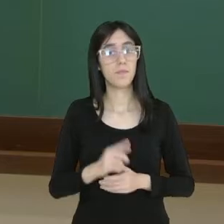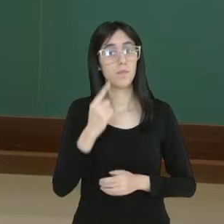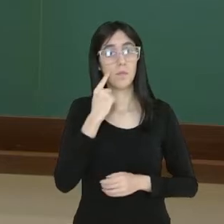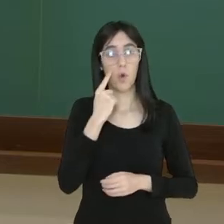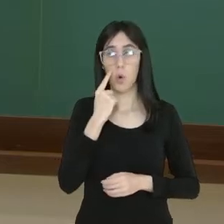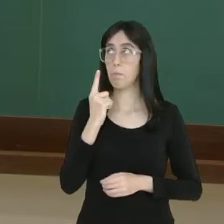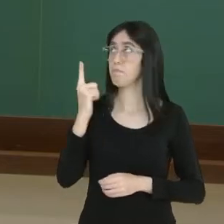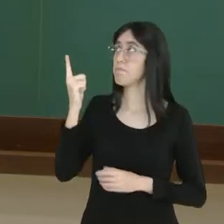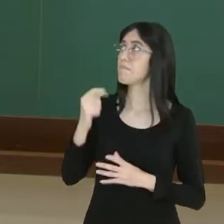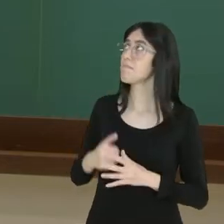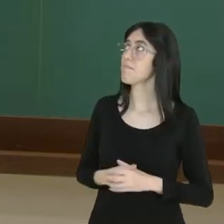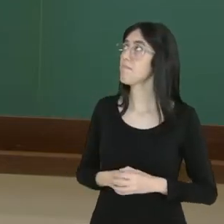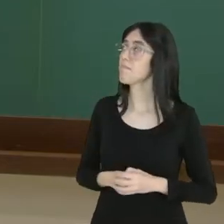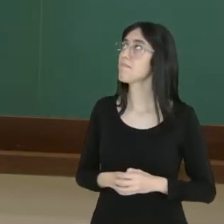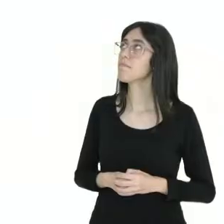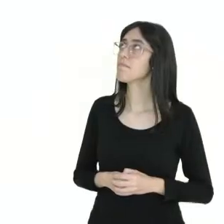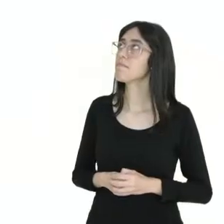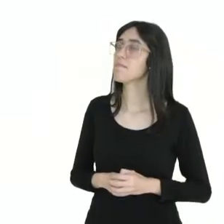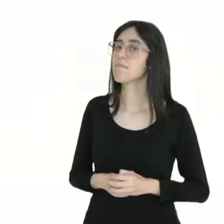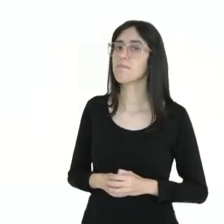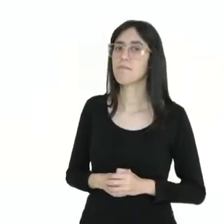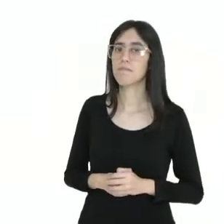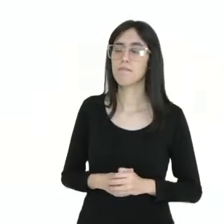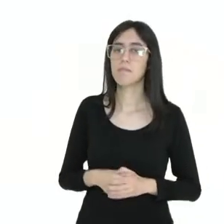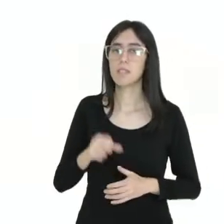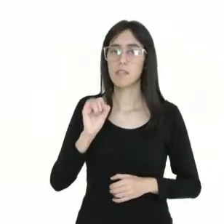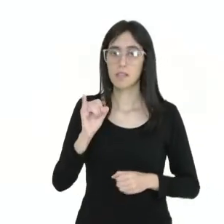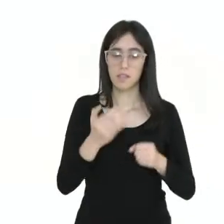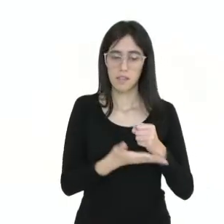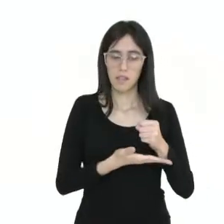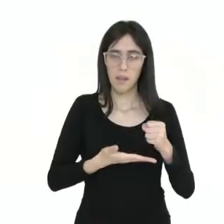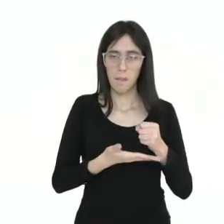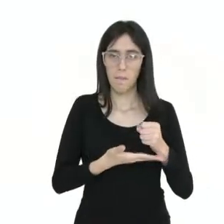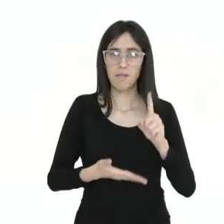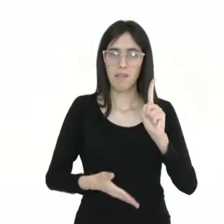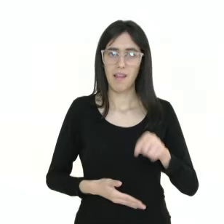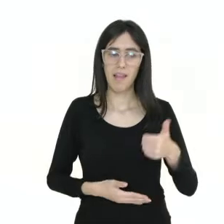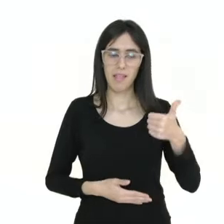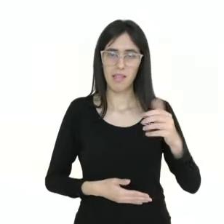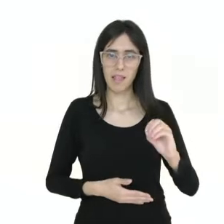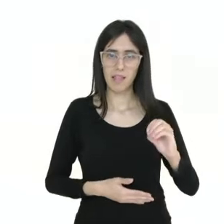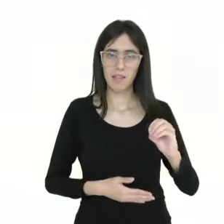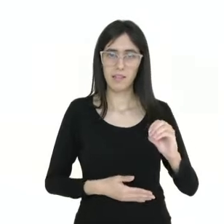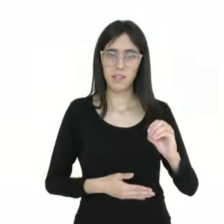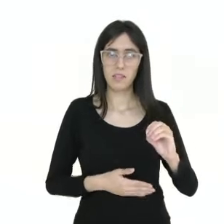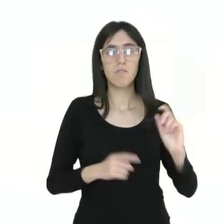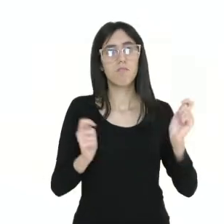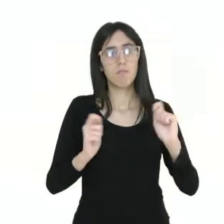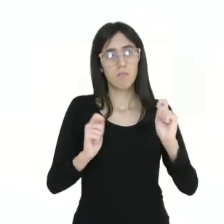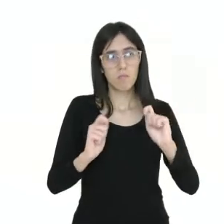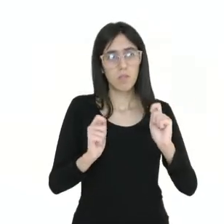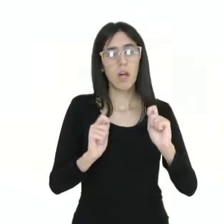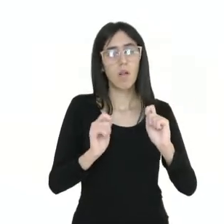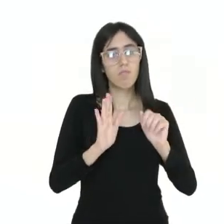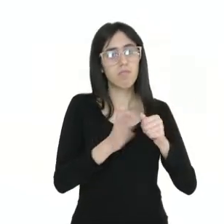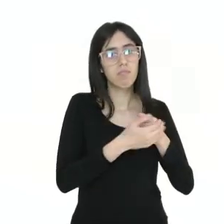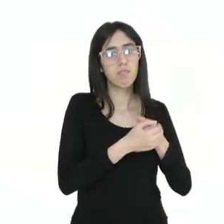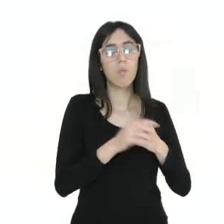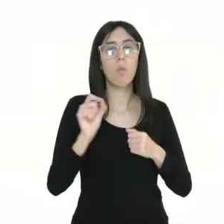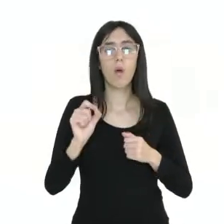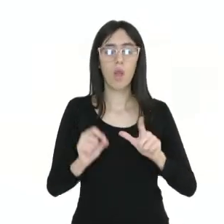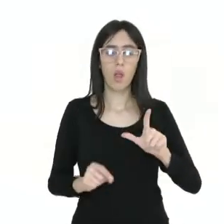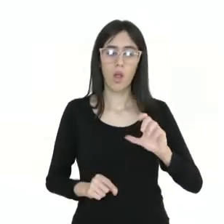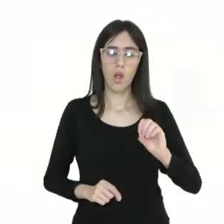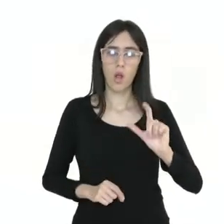Observação. Quando a base do logaritmo for 10, podemos omiti-la. Assim, log de